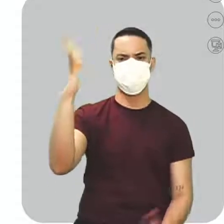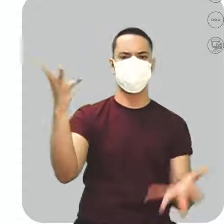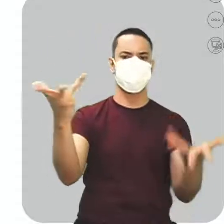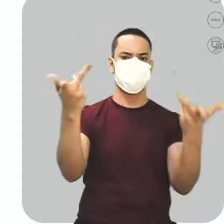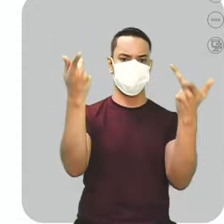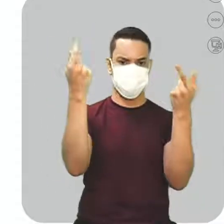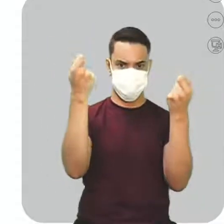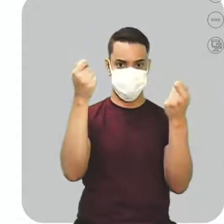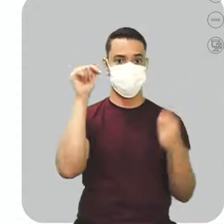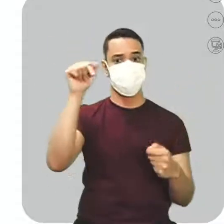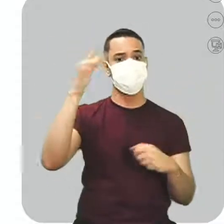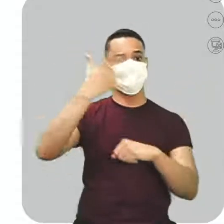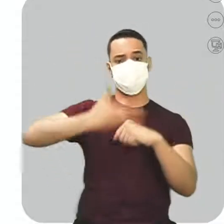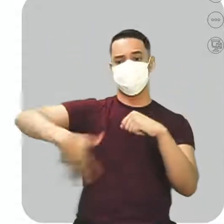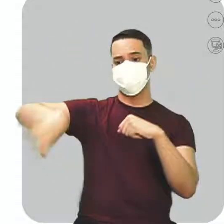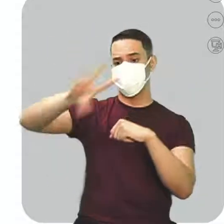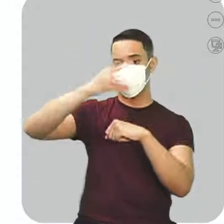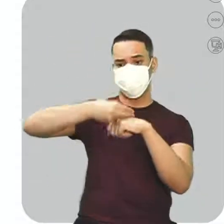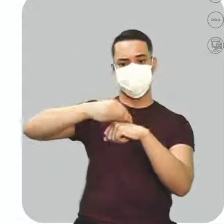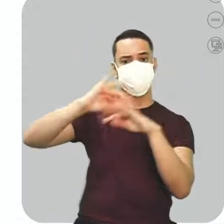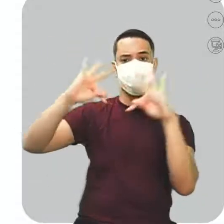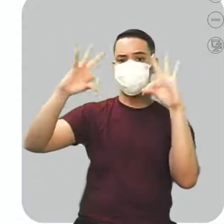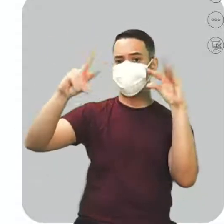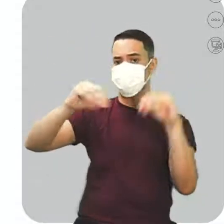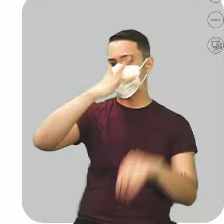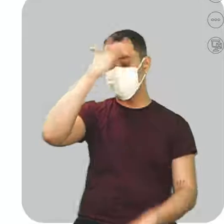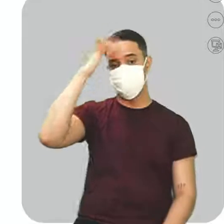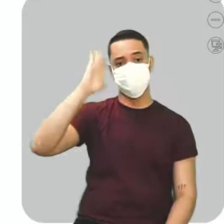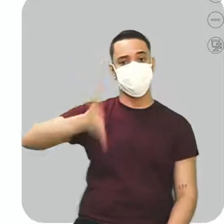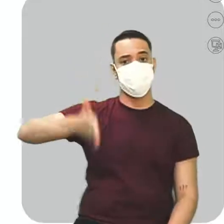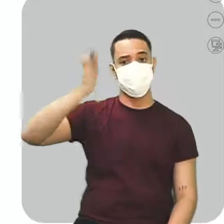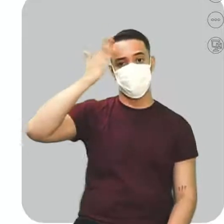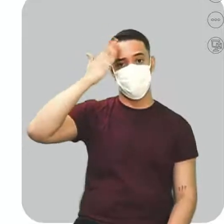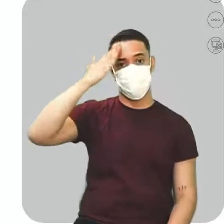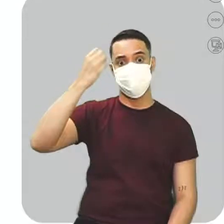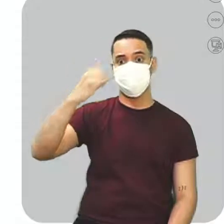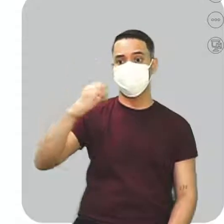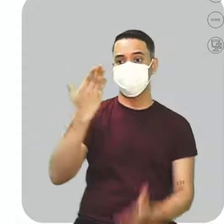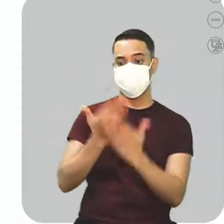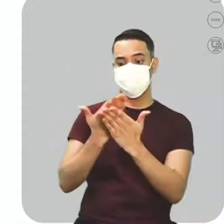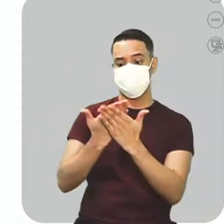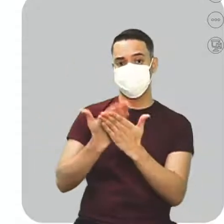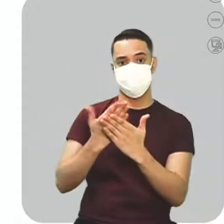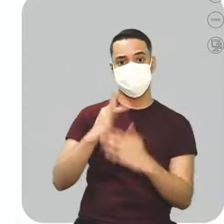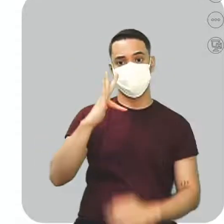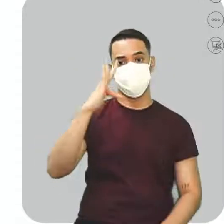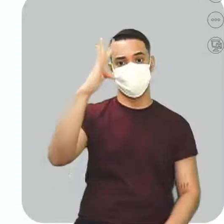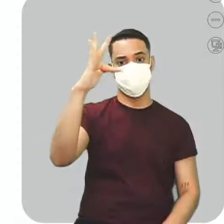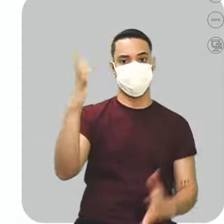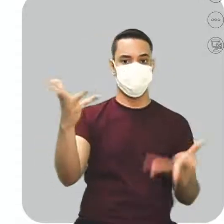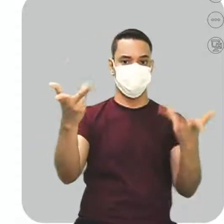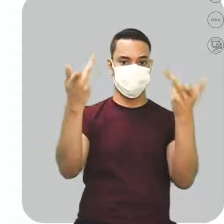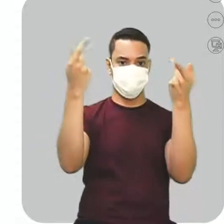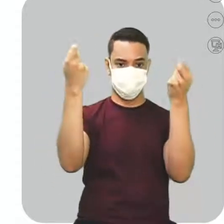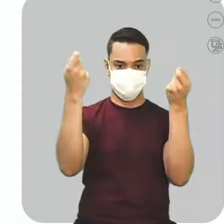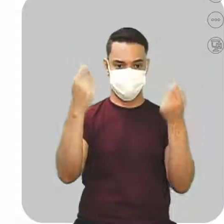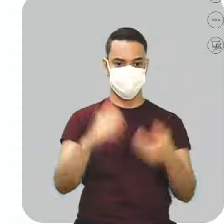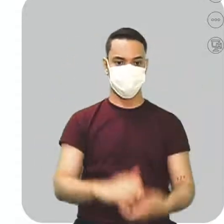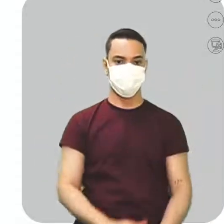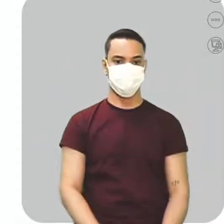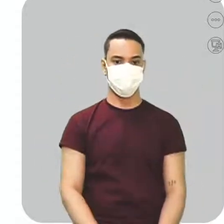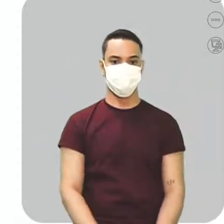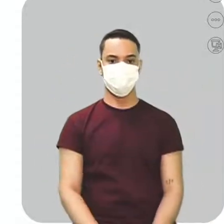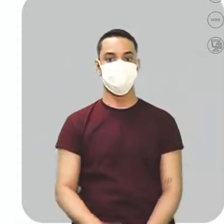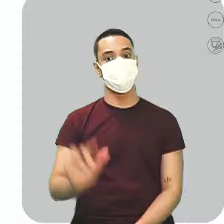no consenso de todo mundo, né? Todo mundo já sabe que se a pessoa estudar, vai ter um futuro promissor, tá bom?